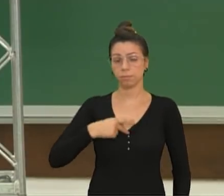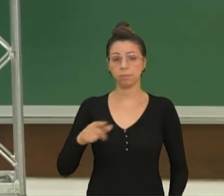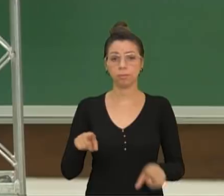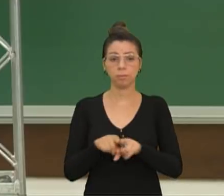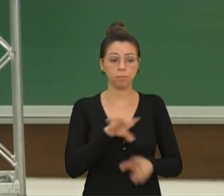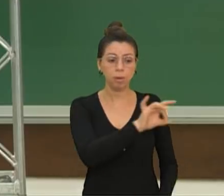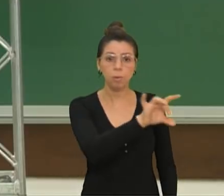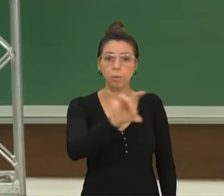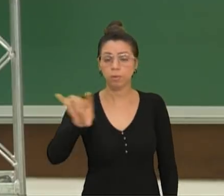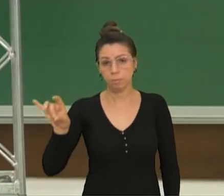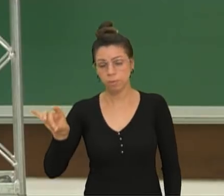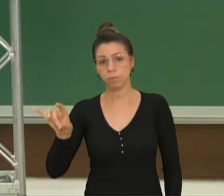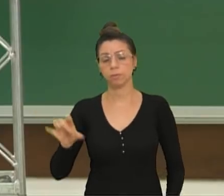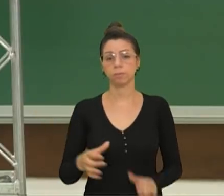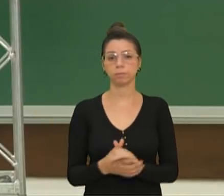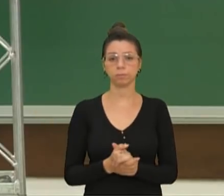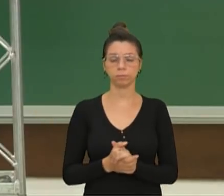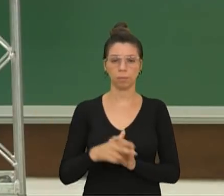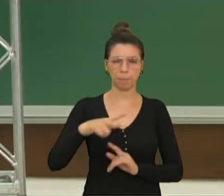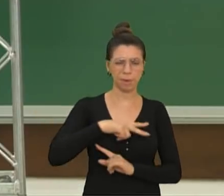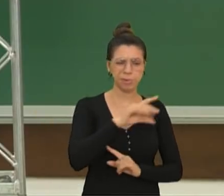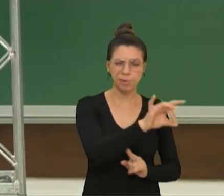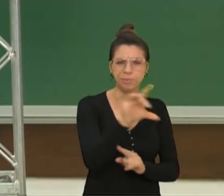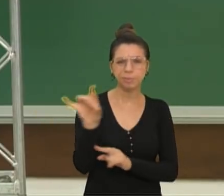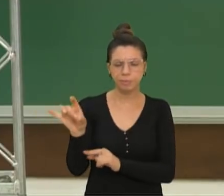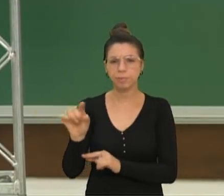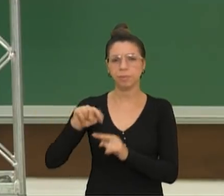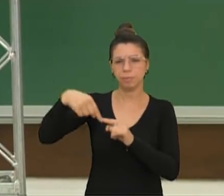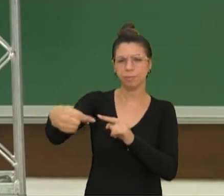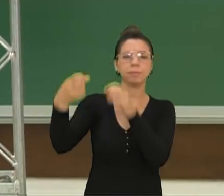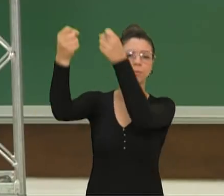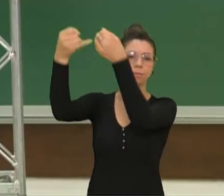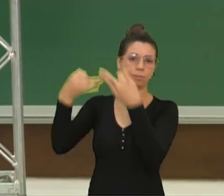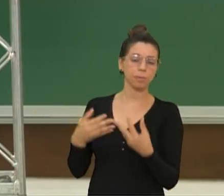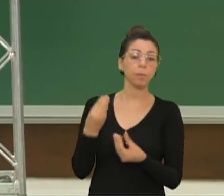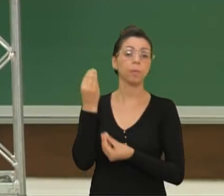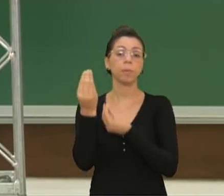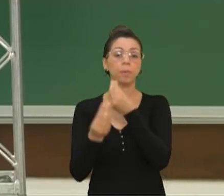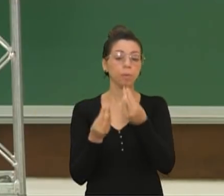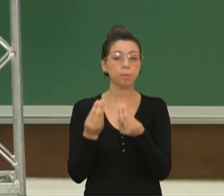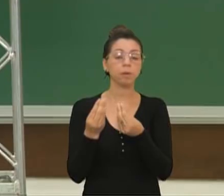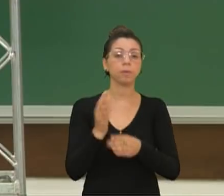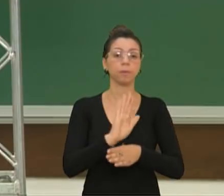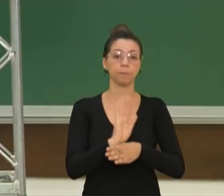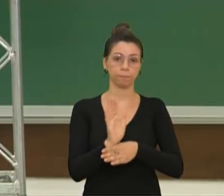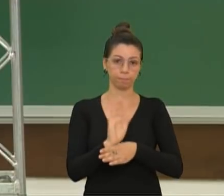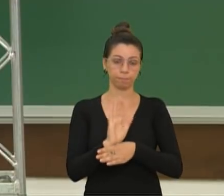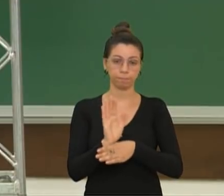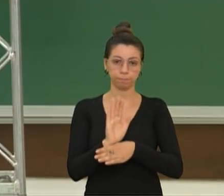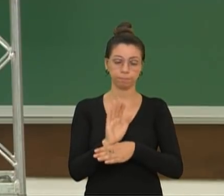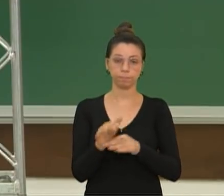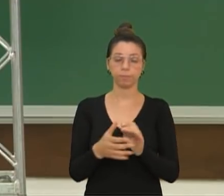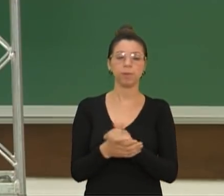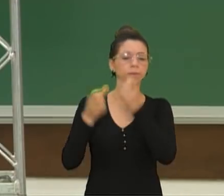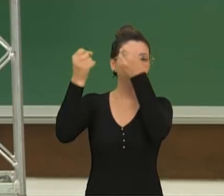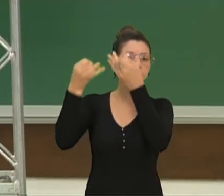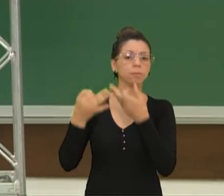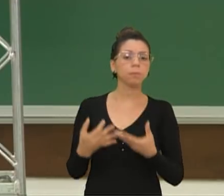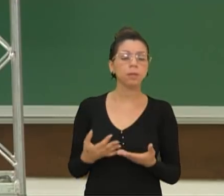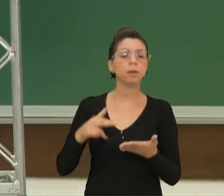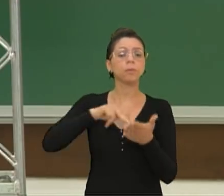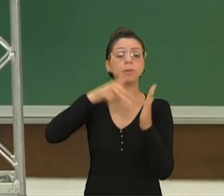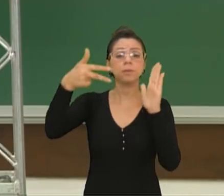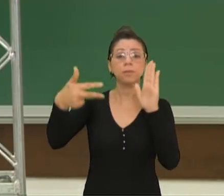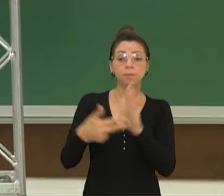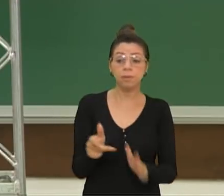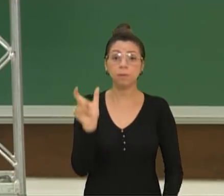particularidade dos outros. Eu vou explicar isso de uma forma mais correta para vocês, porque nós vamos ver agora um vídeo que vai falar bem exatamente o que